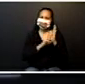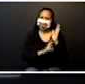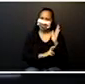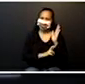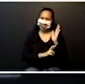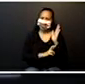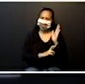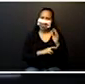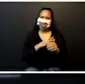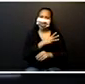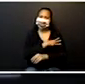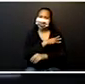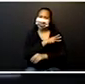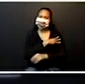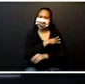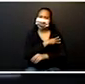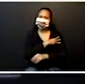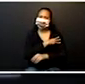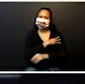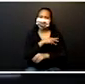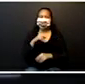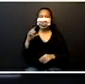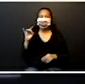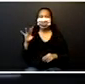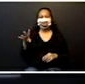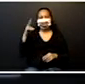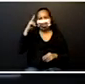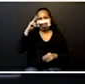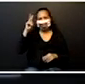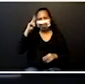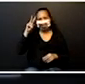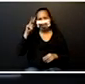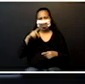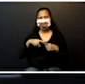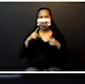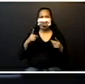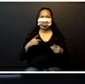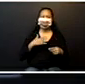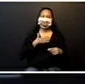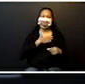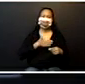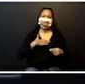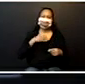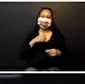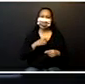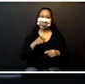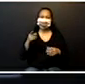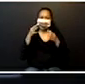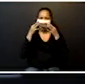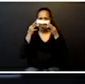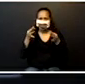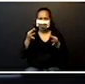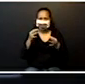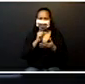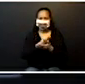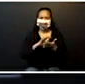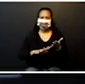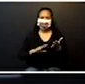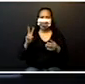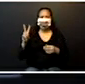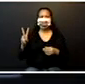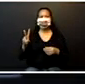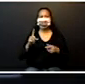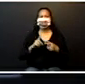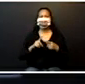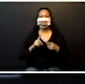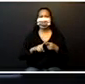no 3º ano. Então, é só para dar uma relembrada. Mas eu gostaria que vocês ficassem muito atentos no exercício 2. Porque